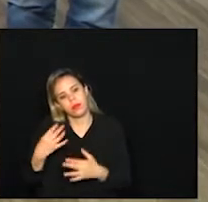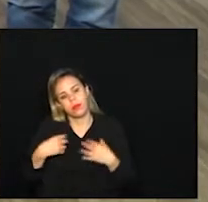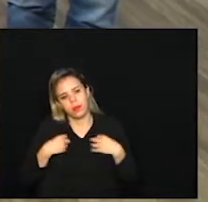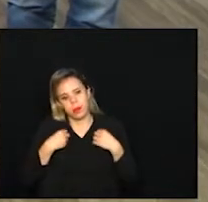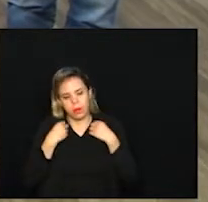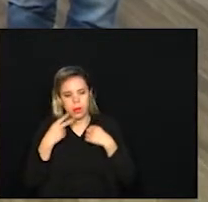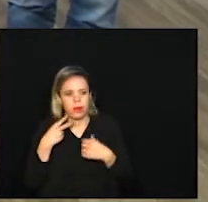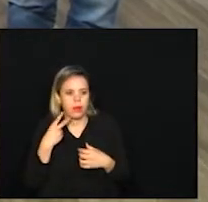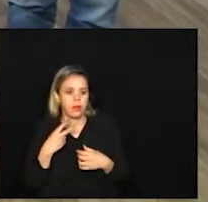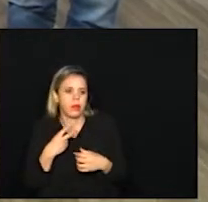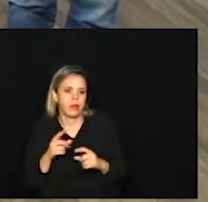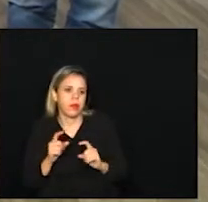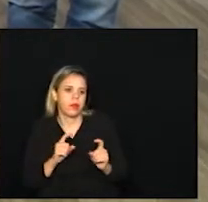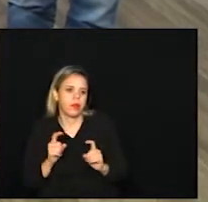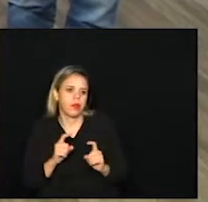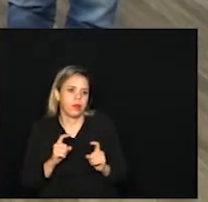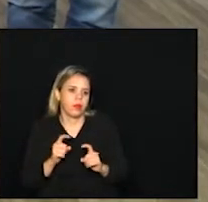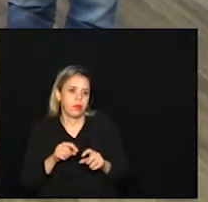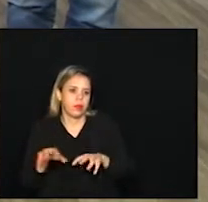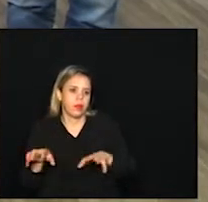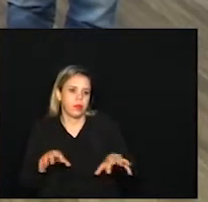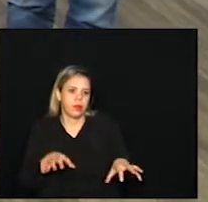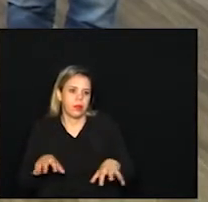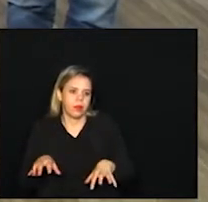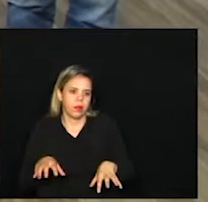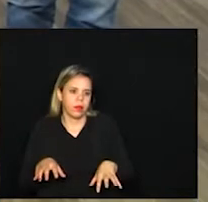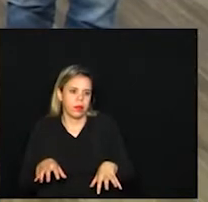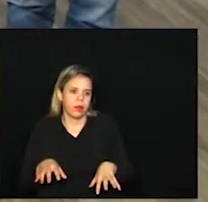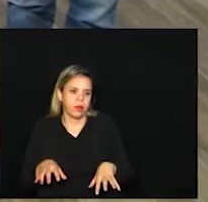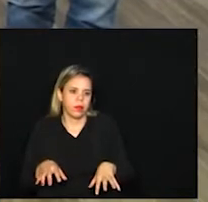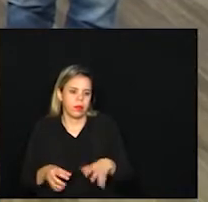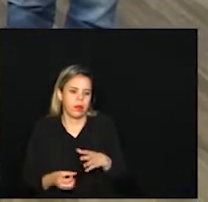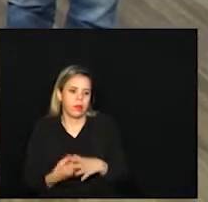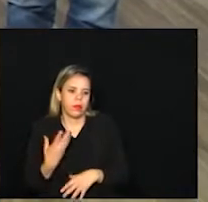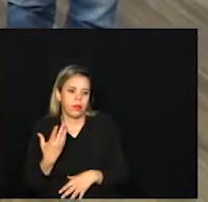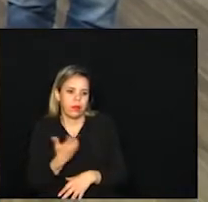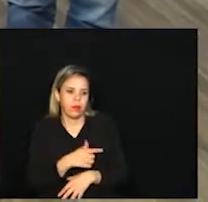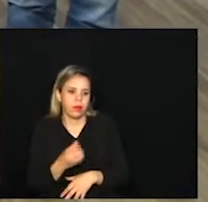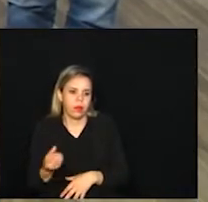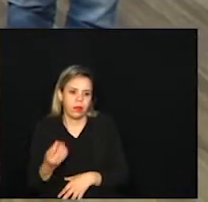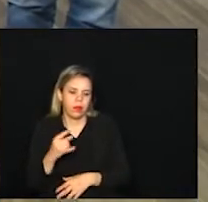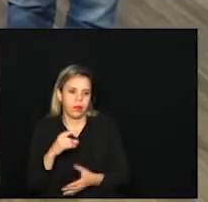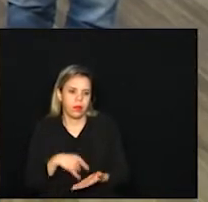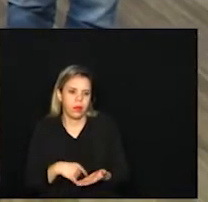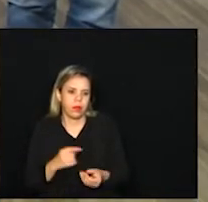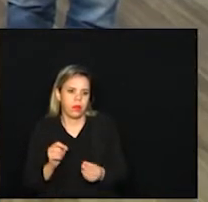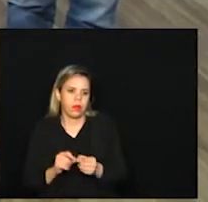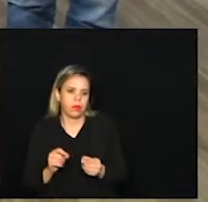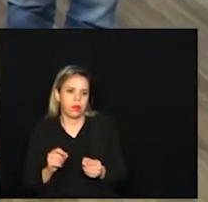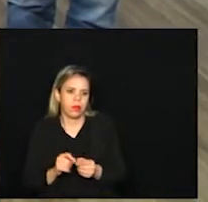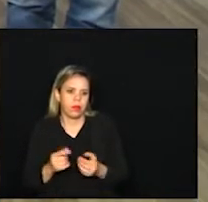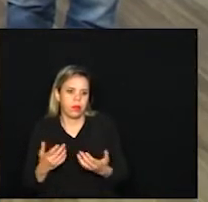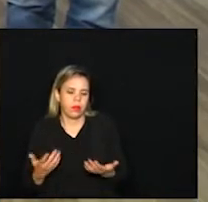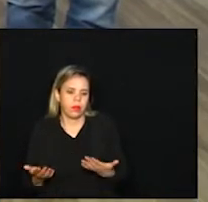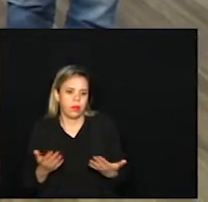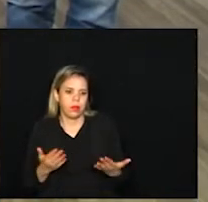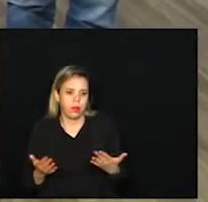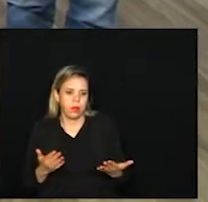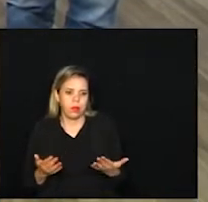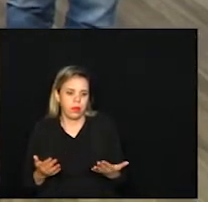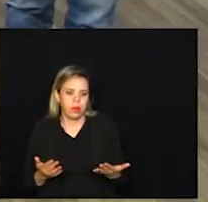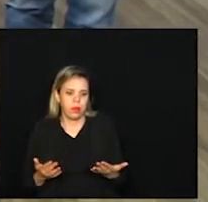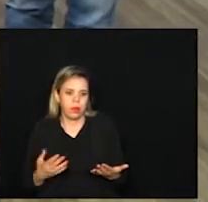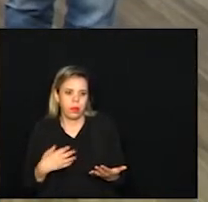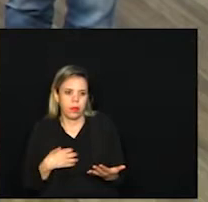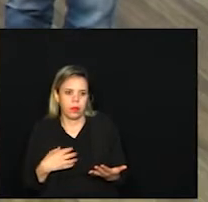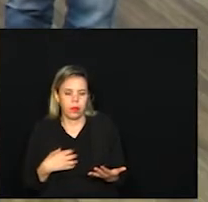Vereador dessas reuniões descentralizadas isso vai gerar um novo documento é qual que é